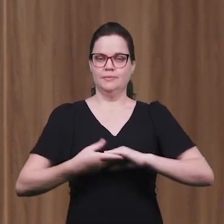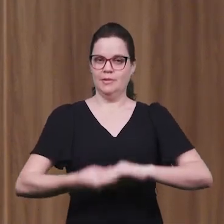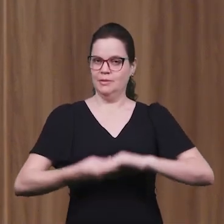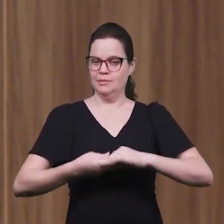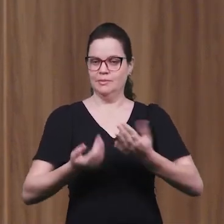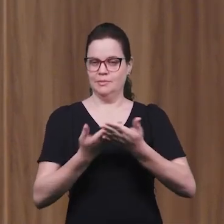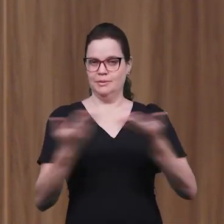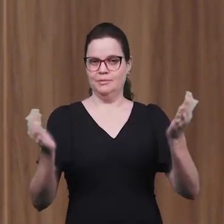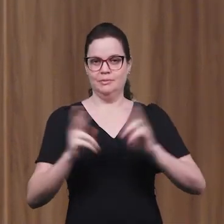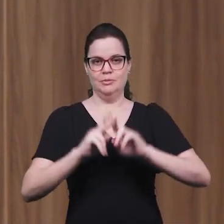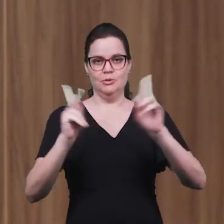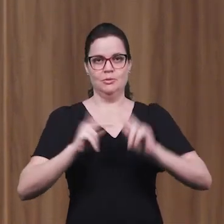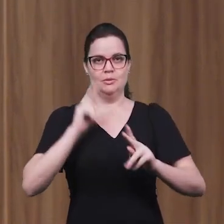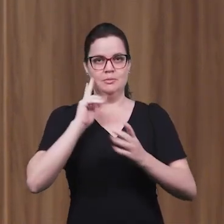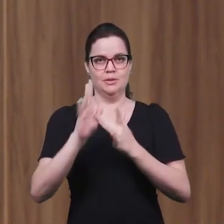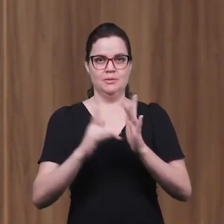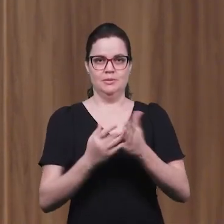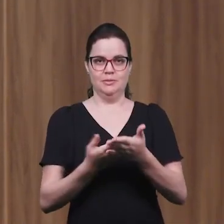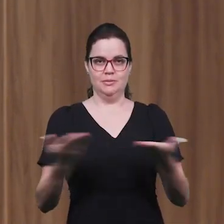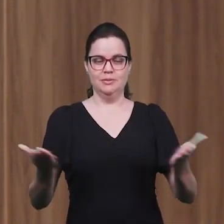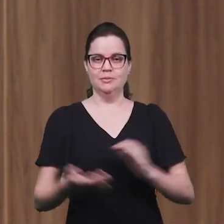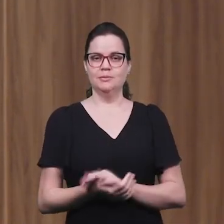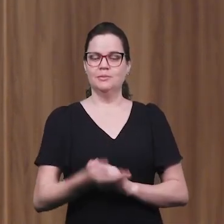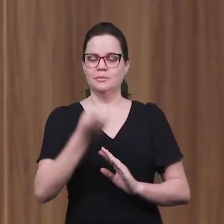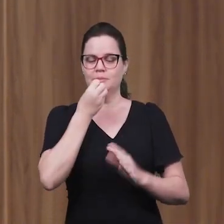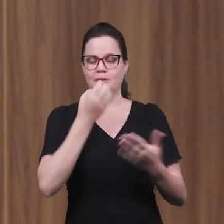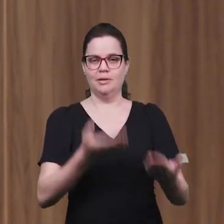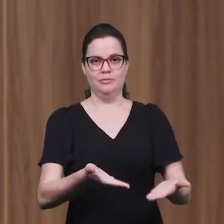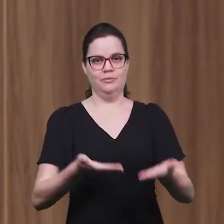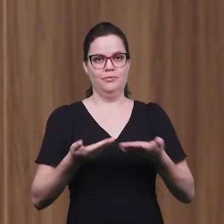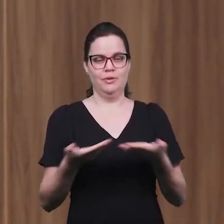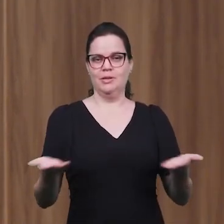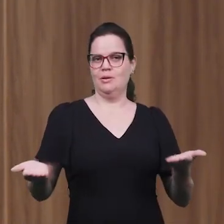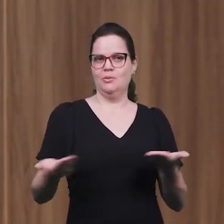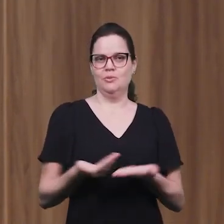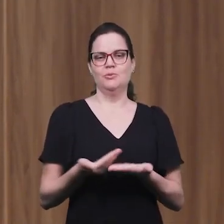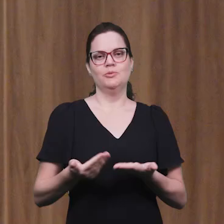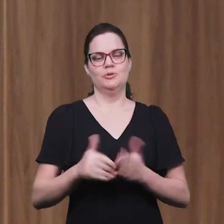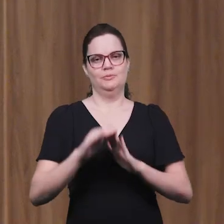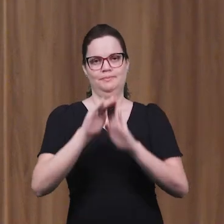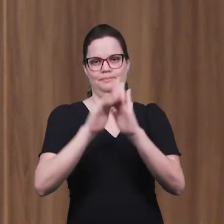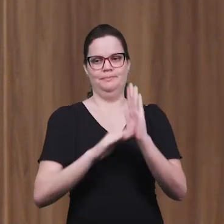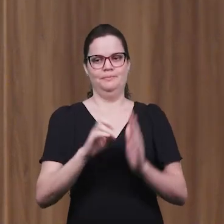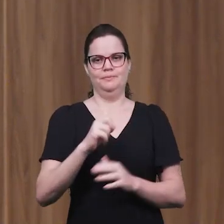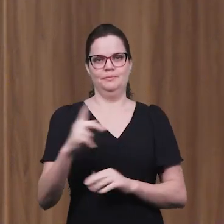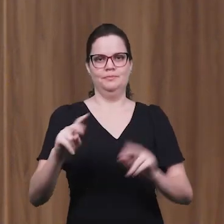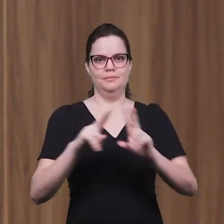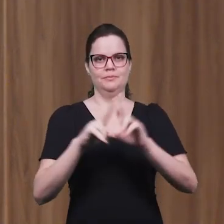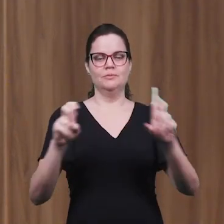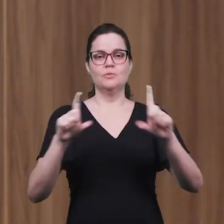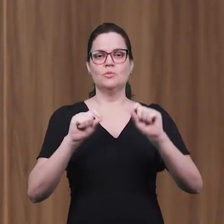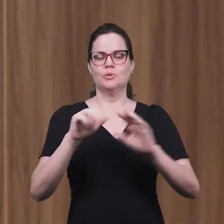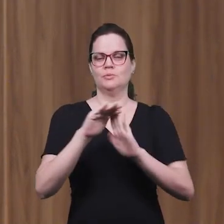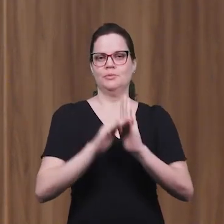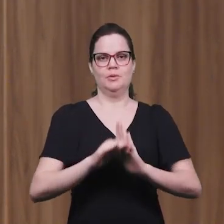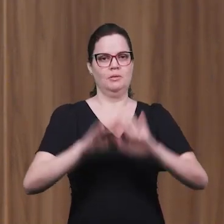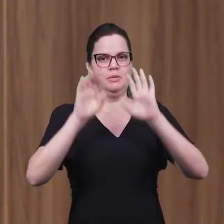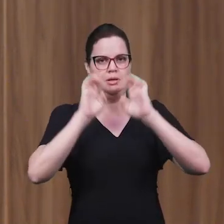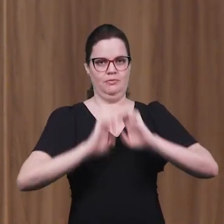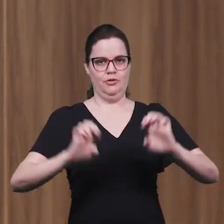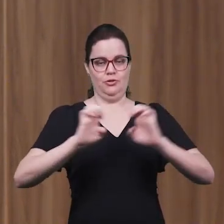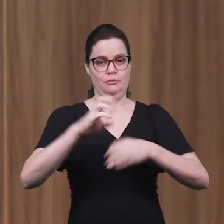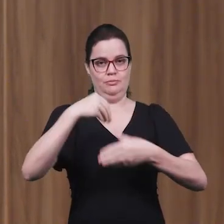Saudamos a todos com a paz do Senhor Jesus. Sejam bem-vindos a mais um episódio do programa